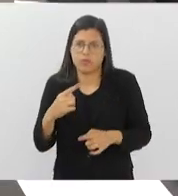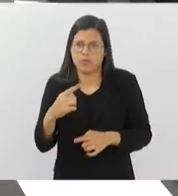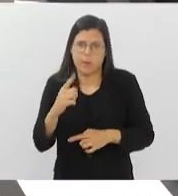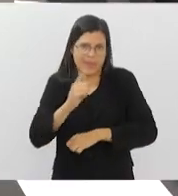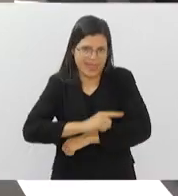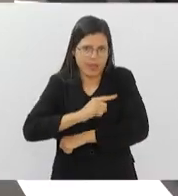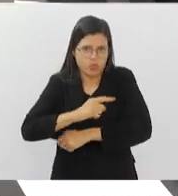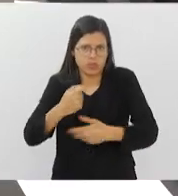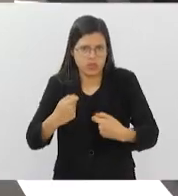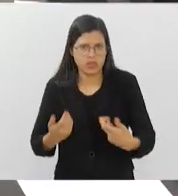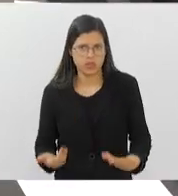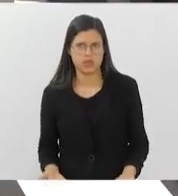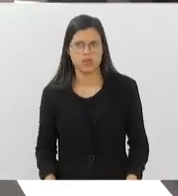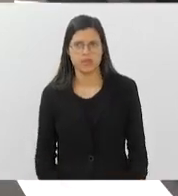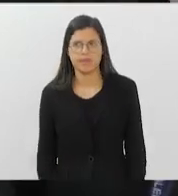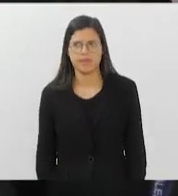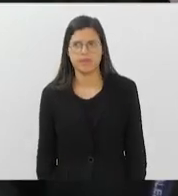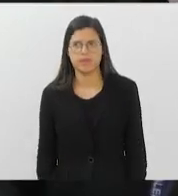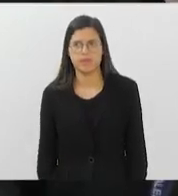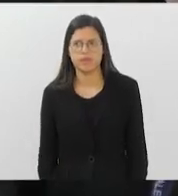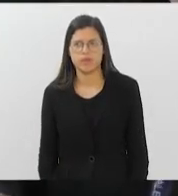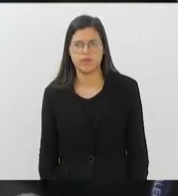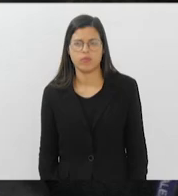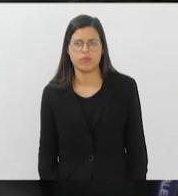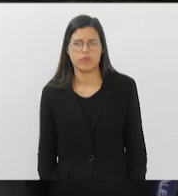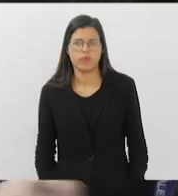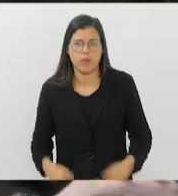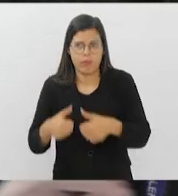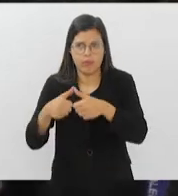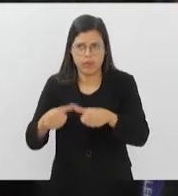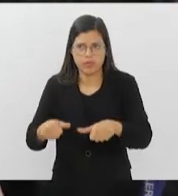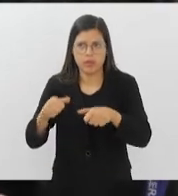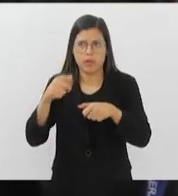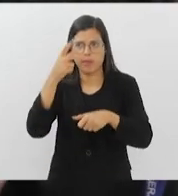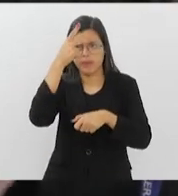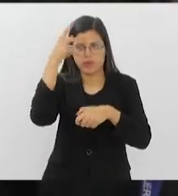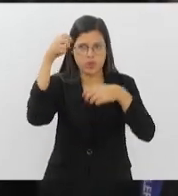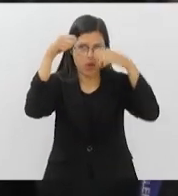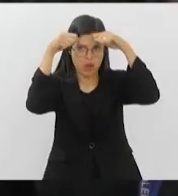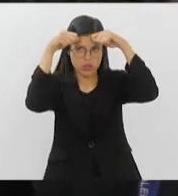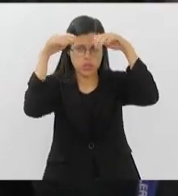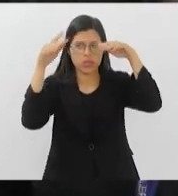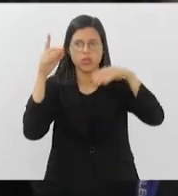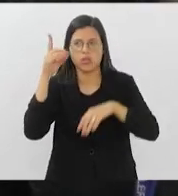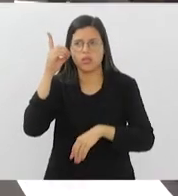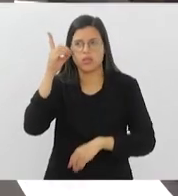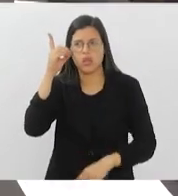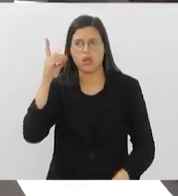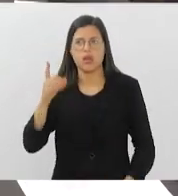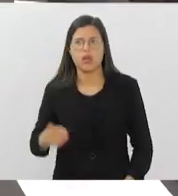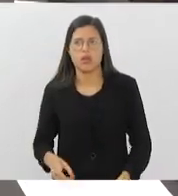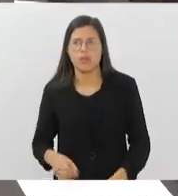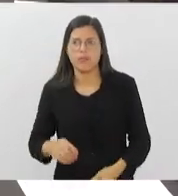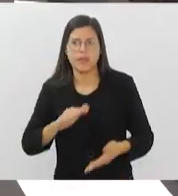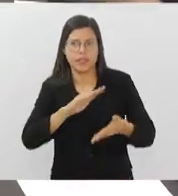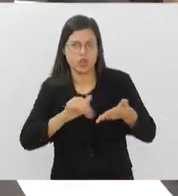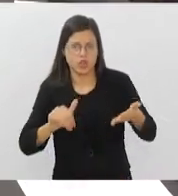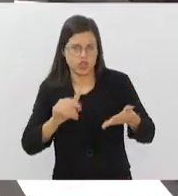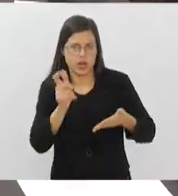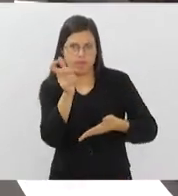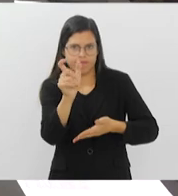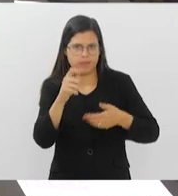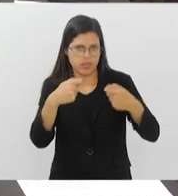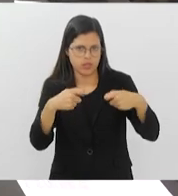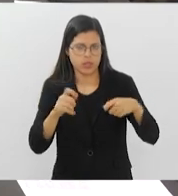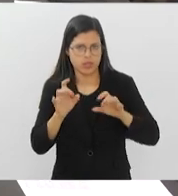necessidades especiais. Tá. Mantém a pessoa com autismo. Mantém como, como o presidente. Apesar da redundância, tá. E tira necessidades especiais.